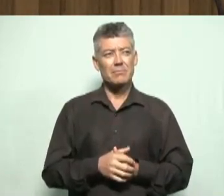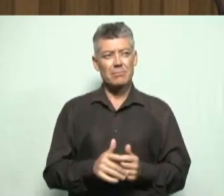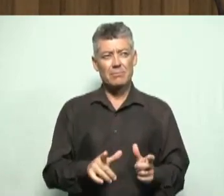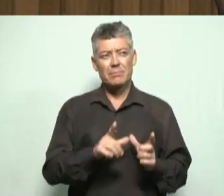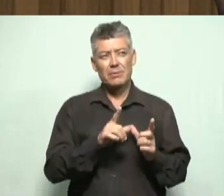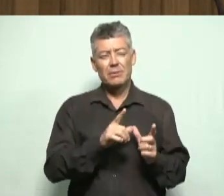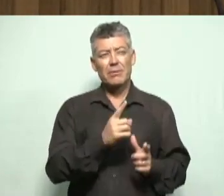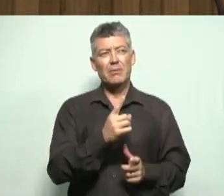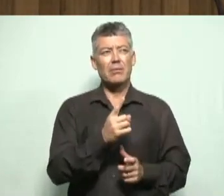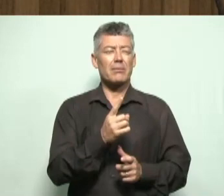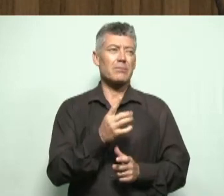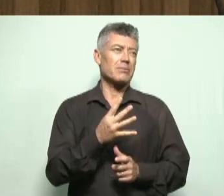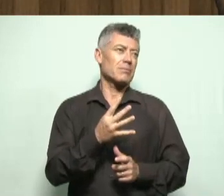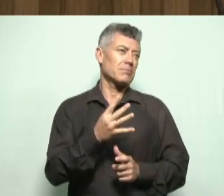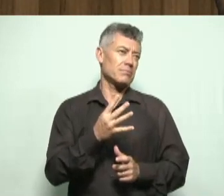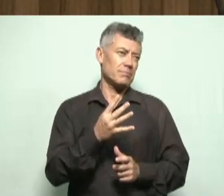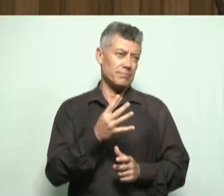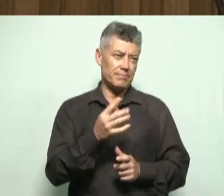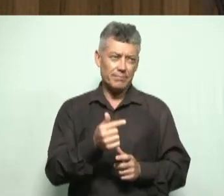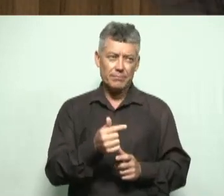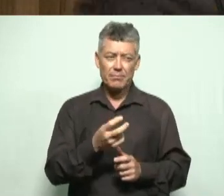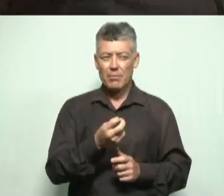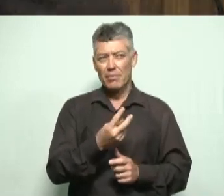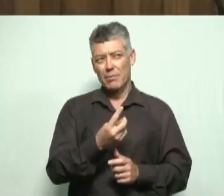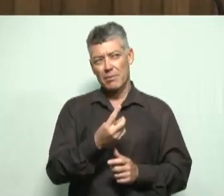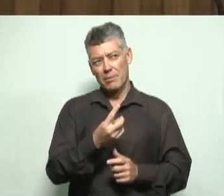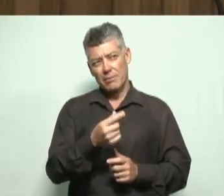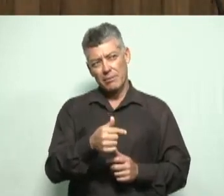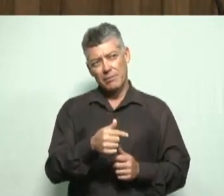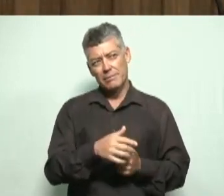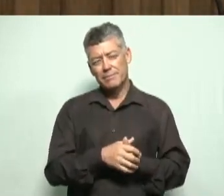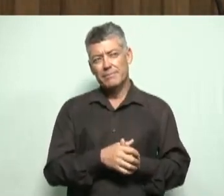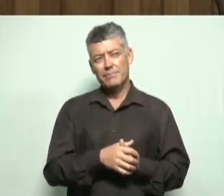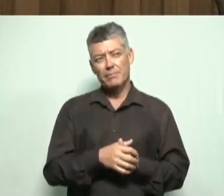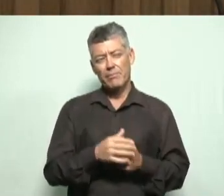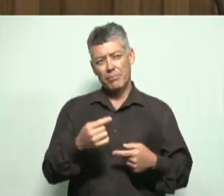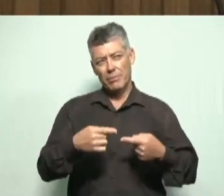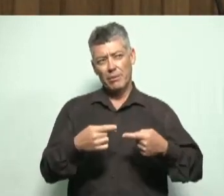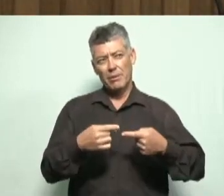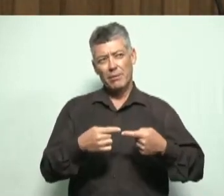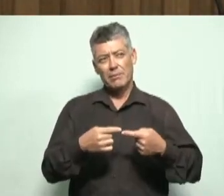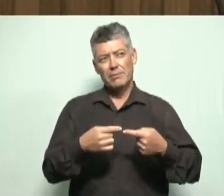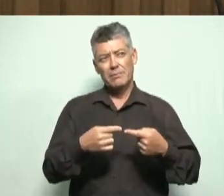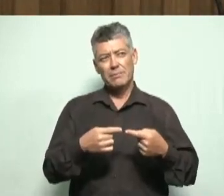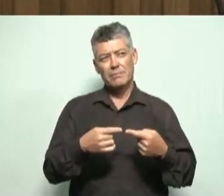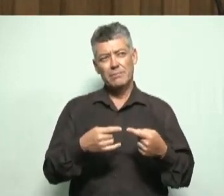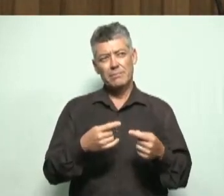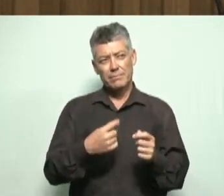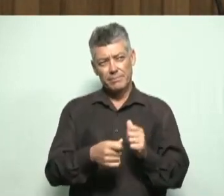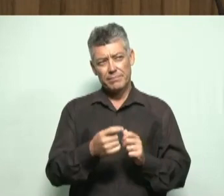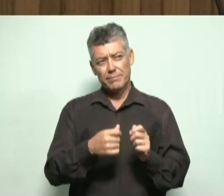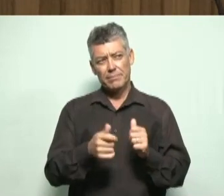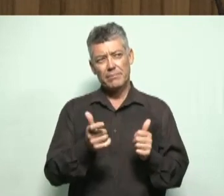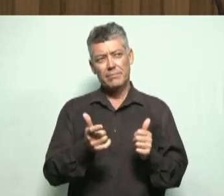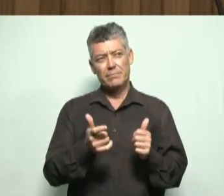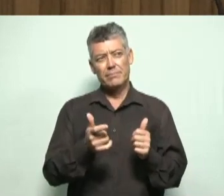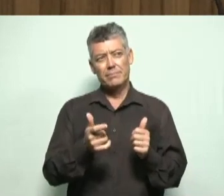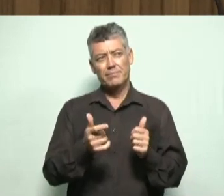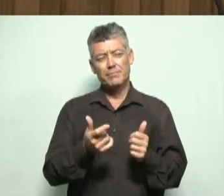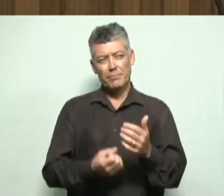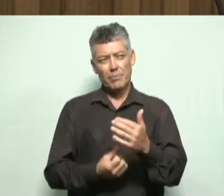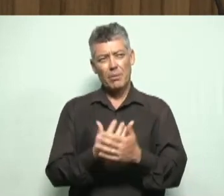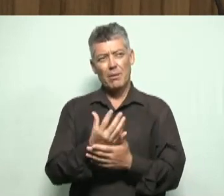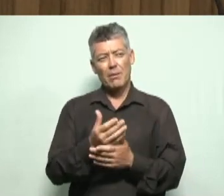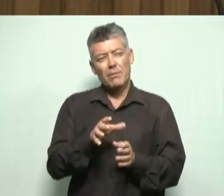Projeto 147-2013. Institui a Política Municipal de Fomento à Economia Popular e Solidária no município e cria o